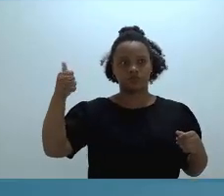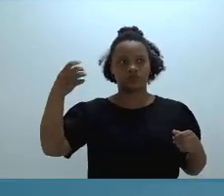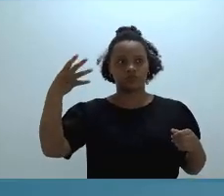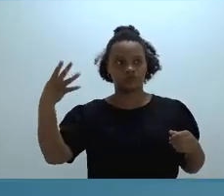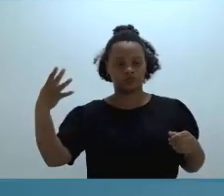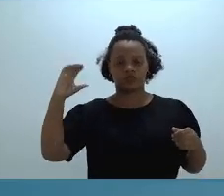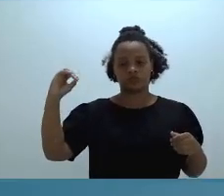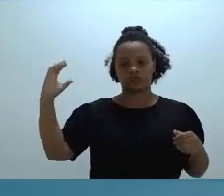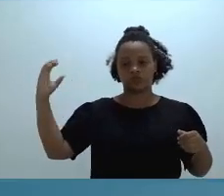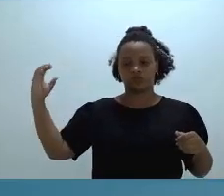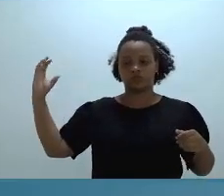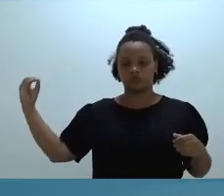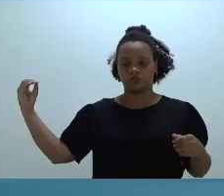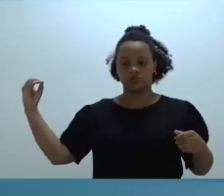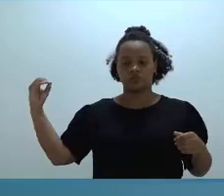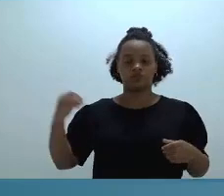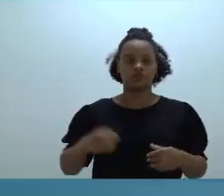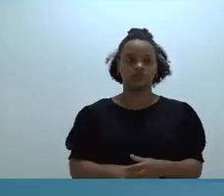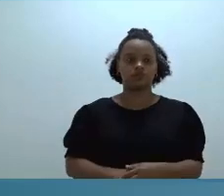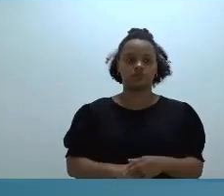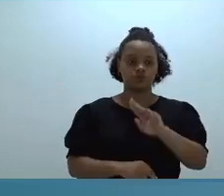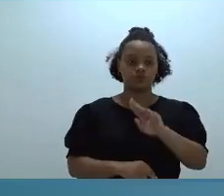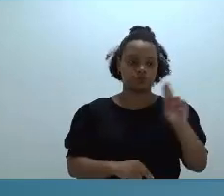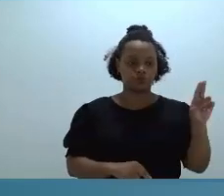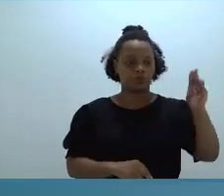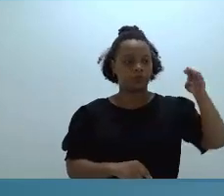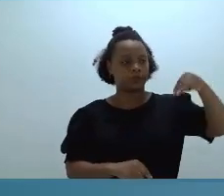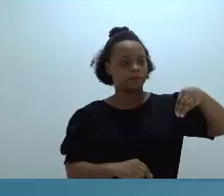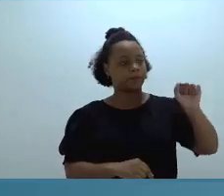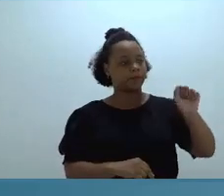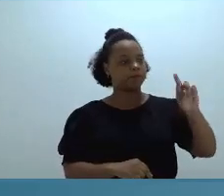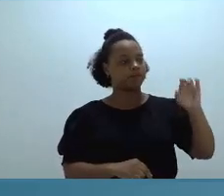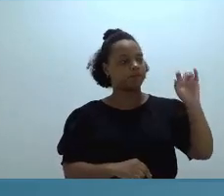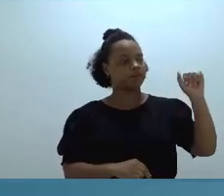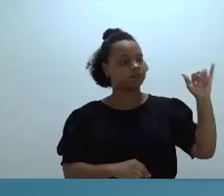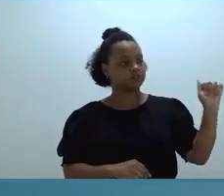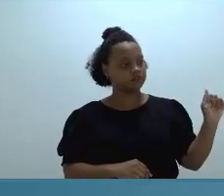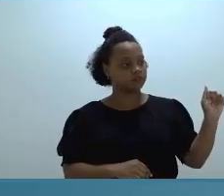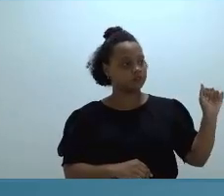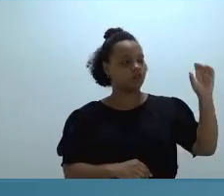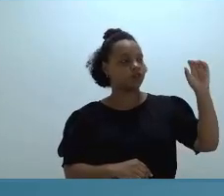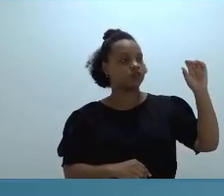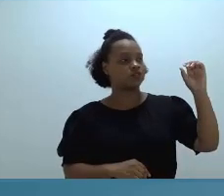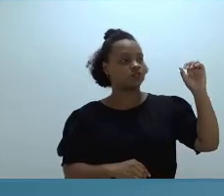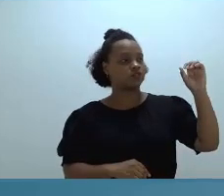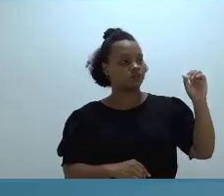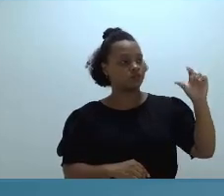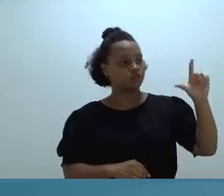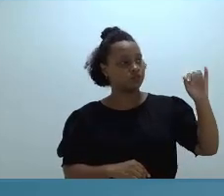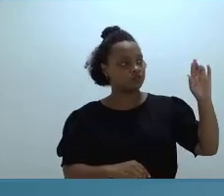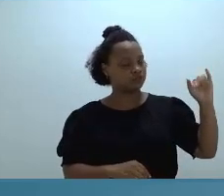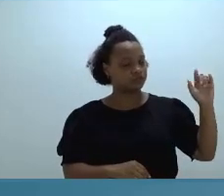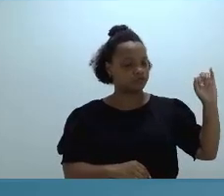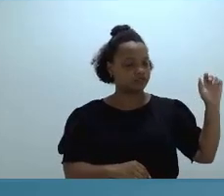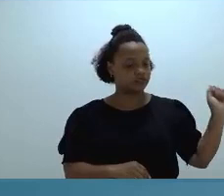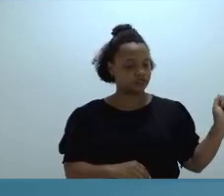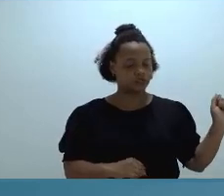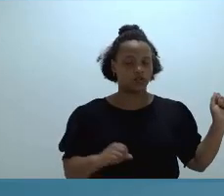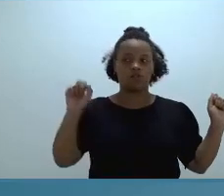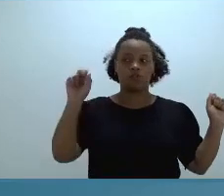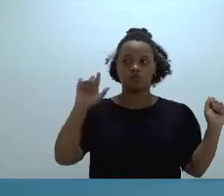38.2008.8.14.0000. Agravante: Maria Esther da Silva Oliveira, Ulisses Paulo Lobato